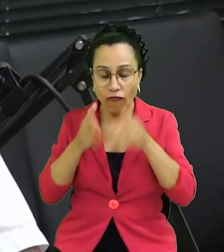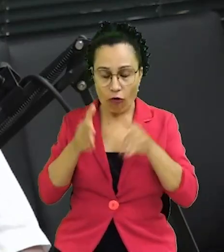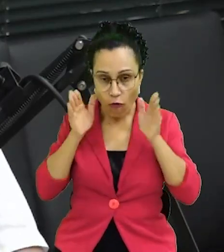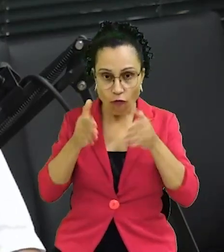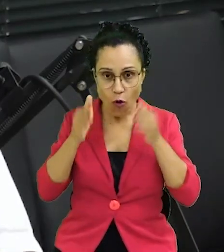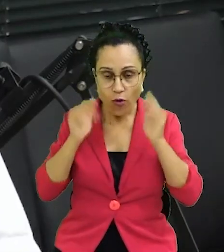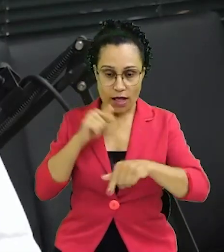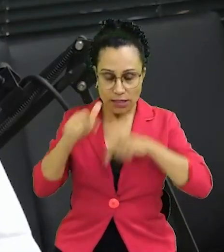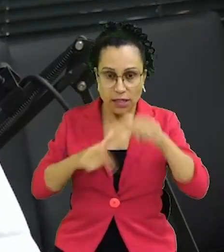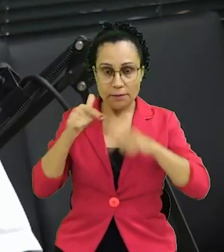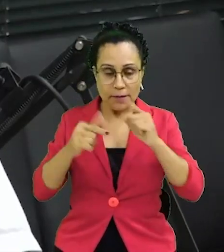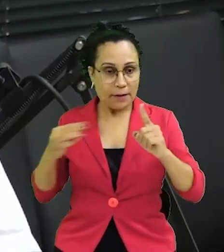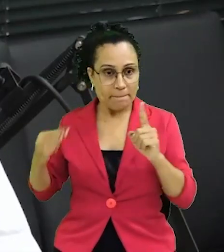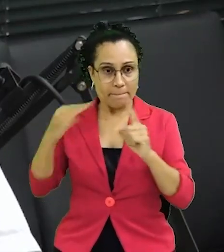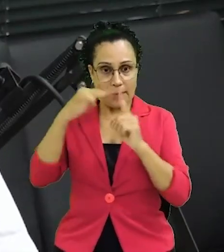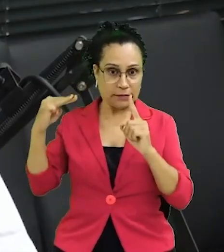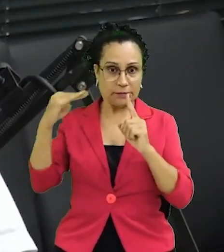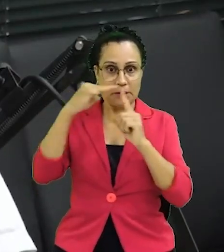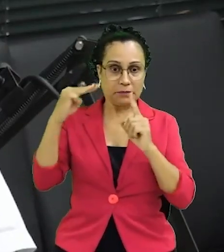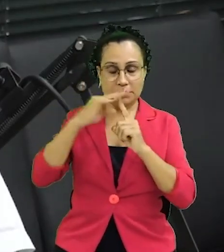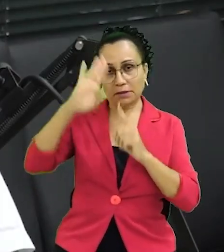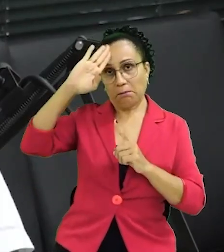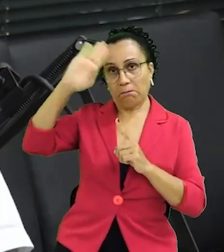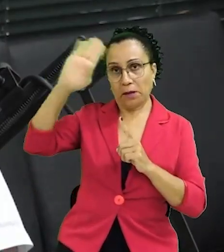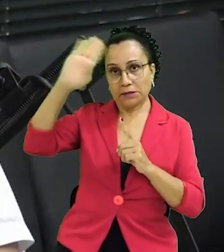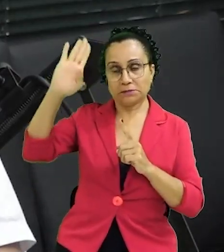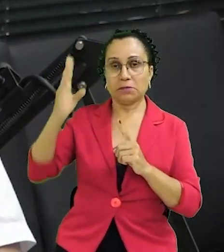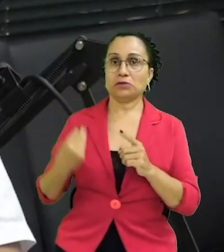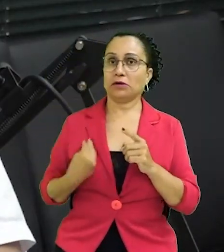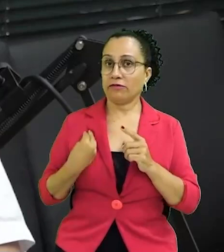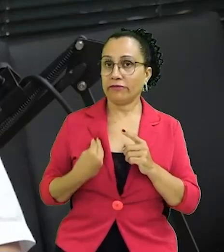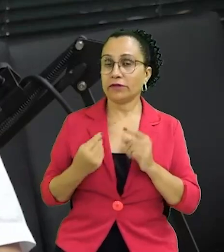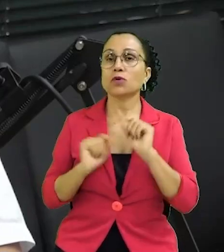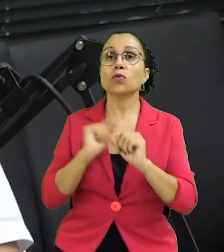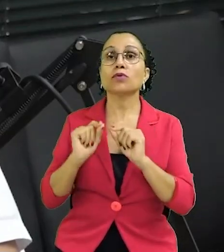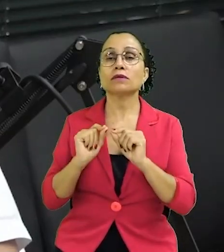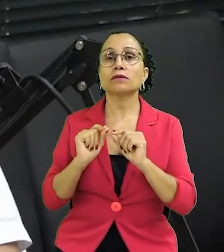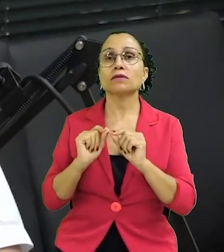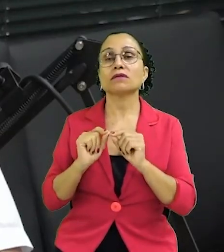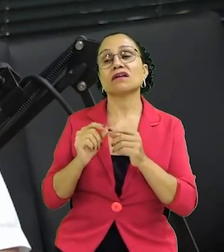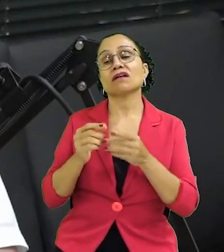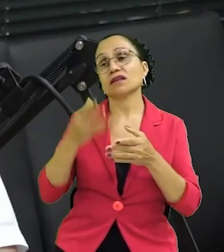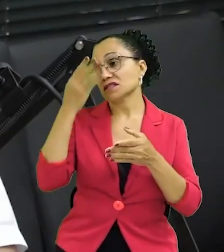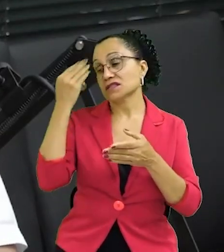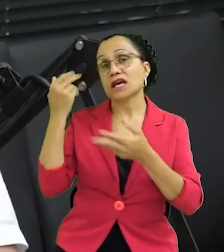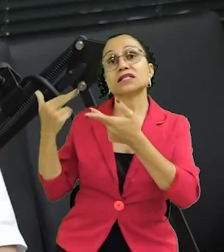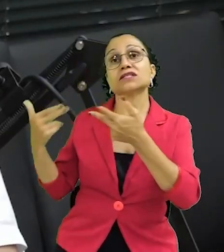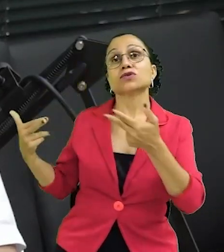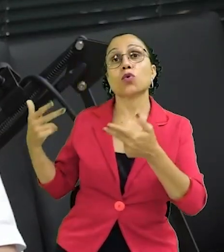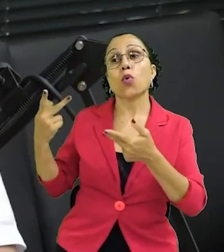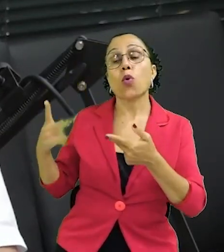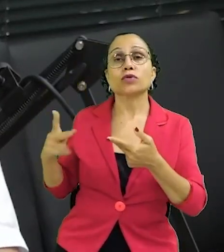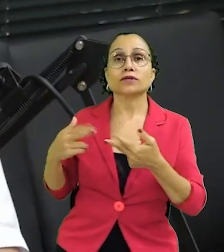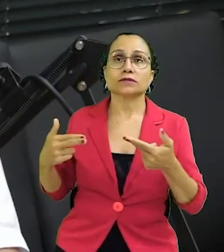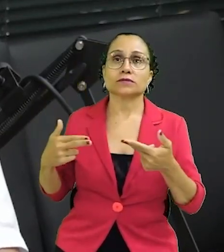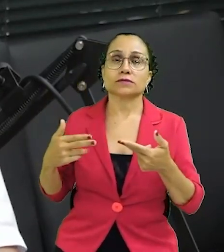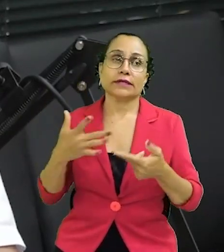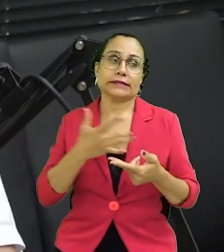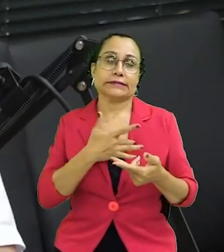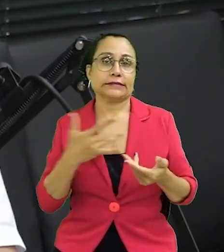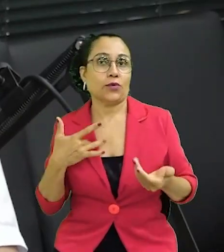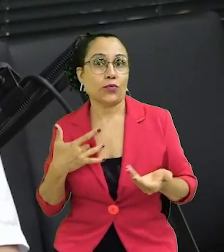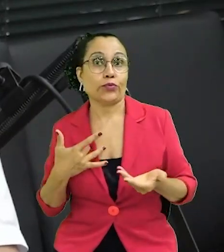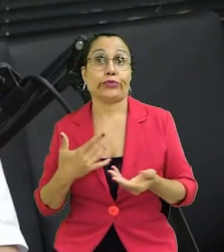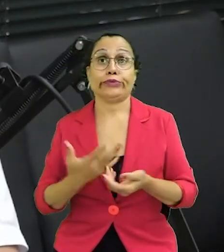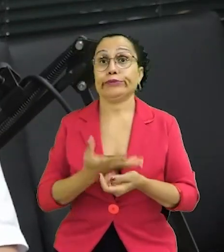trabalho, aquela meta como principal na vida, que ele acaba deixando os outros aspectos de lado, e não só a saúde, né? Muitas